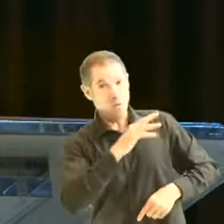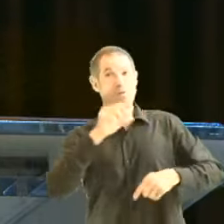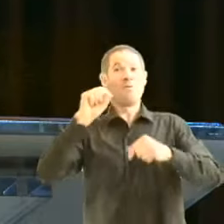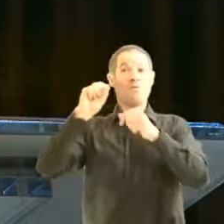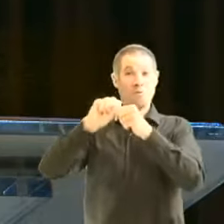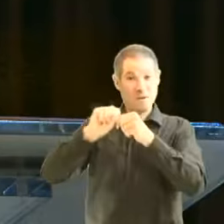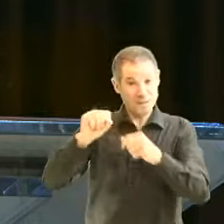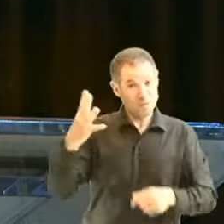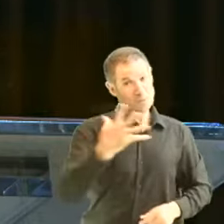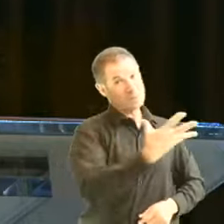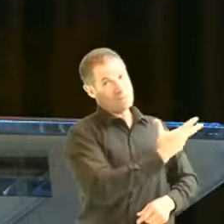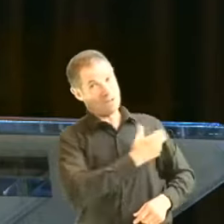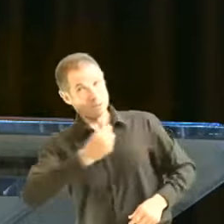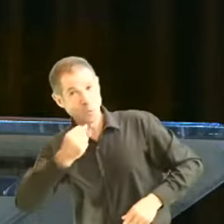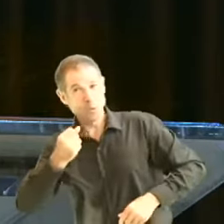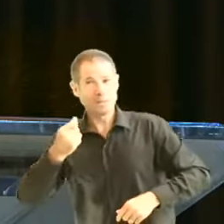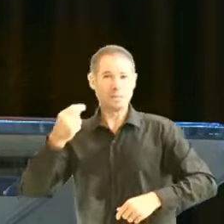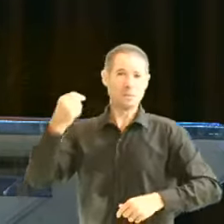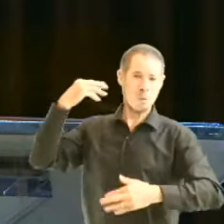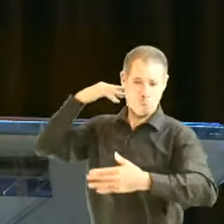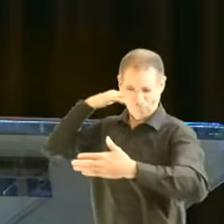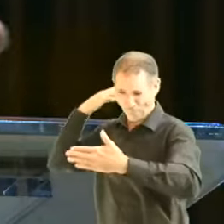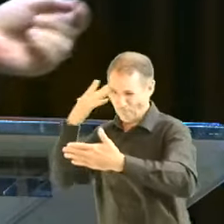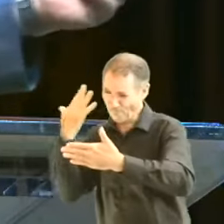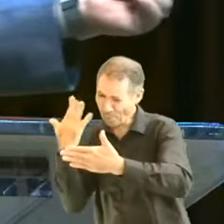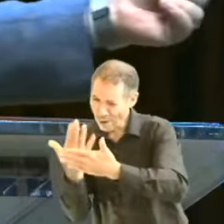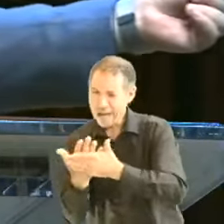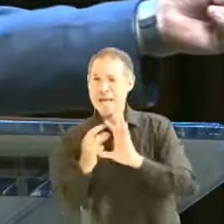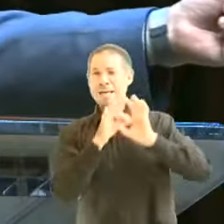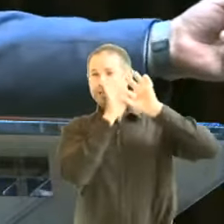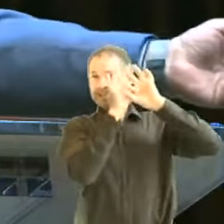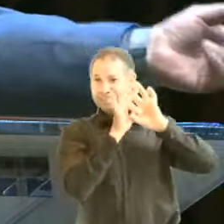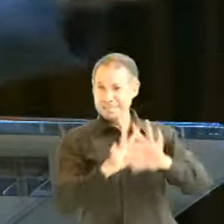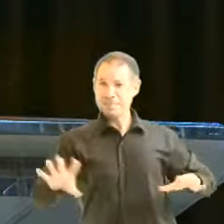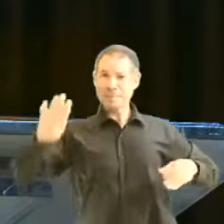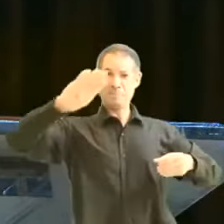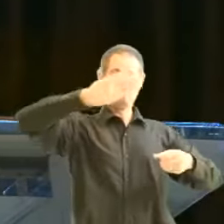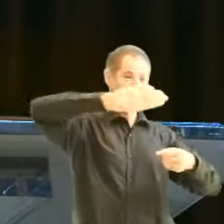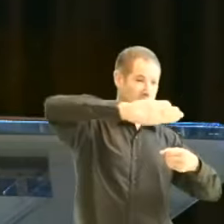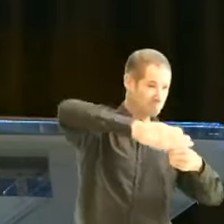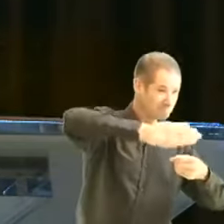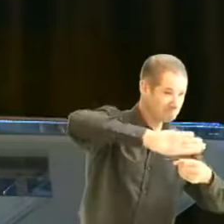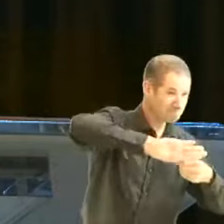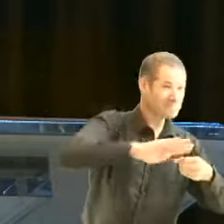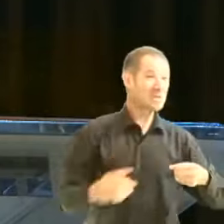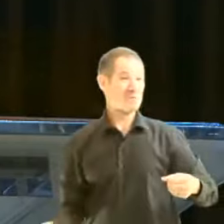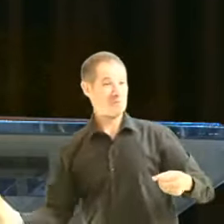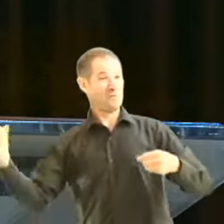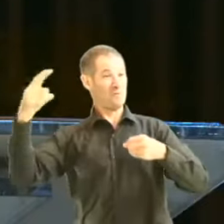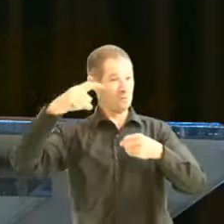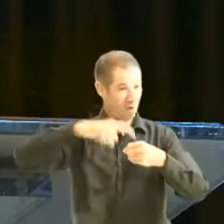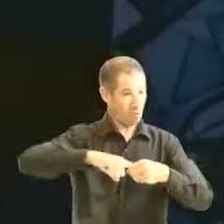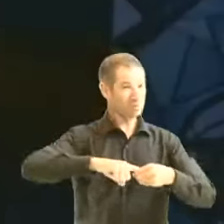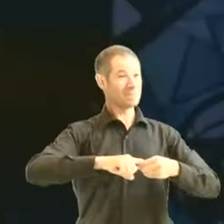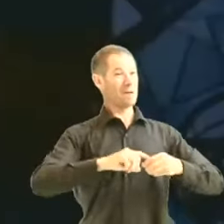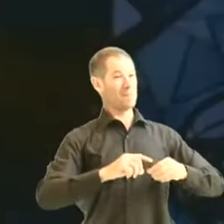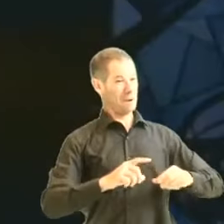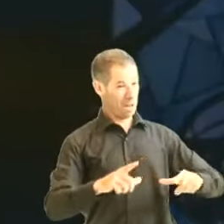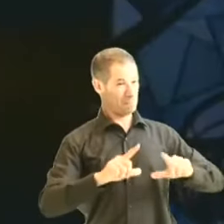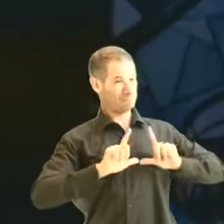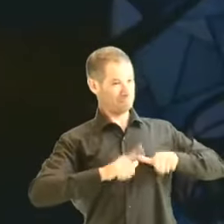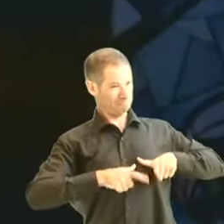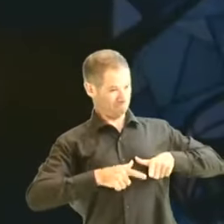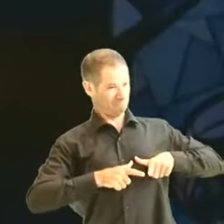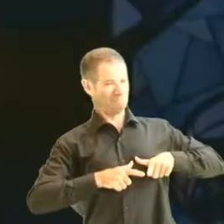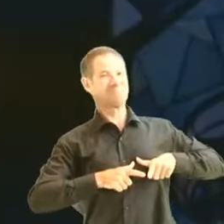feitos salvadores do passado e nos libertará dos babilônios, trazendo-nos de volta para cá.